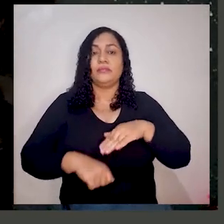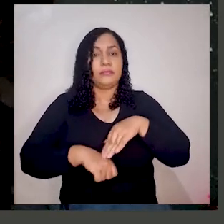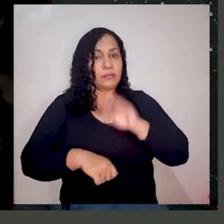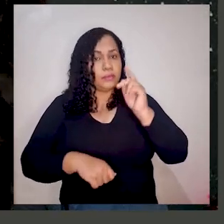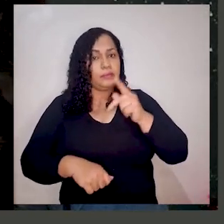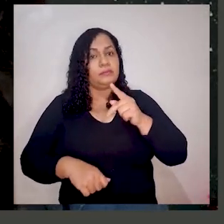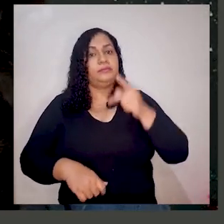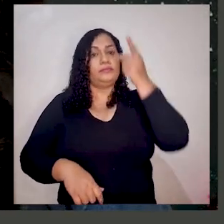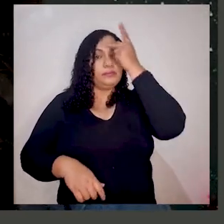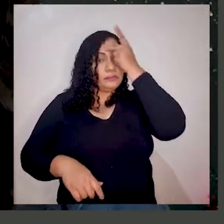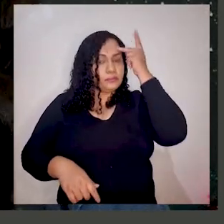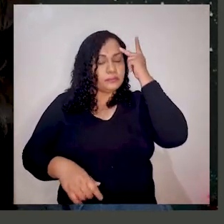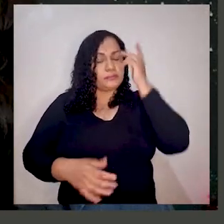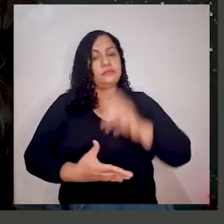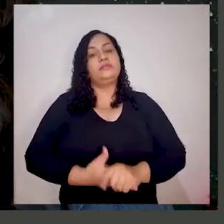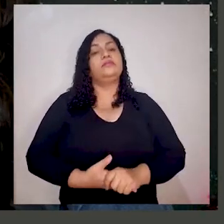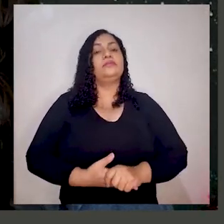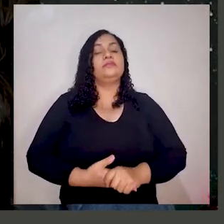contingente populacional.